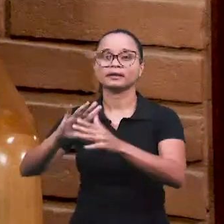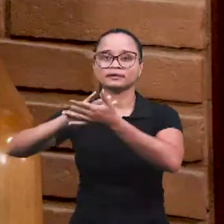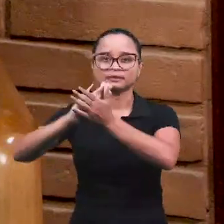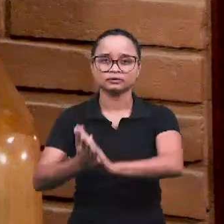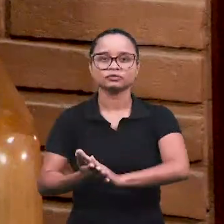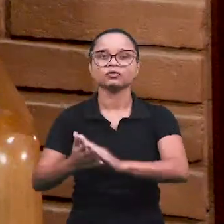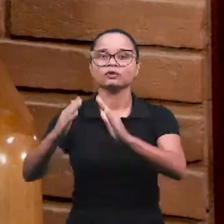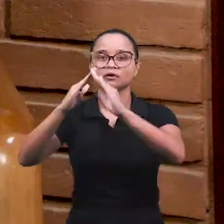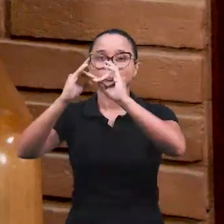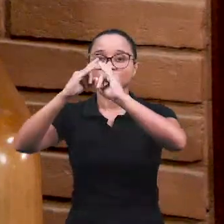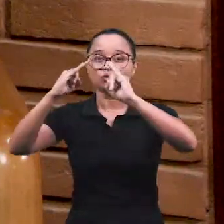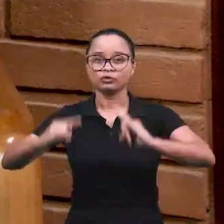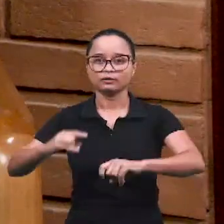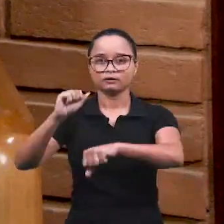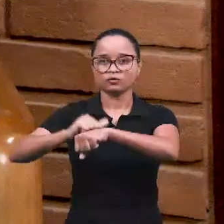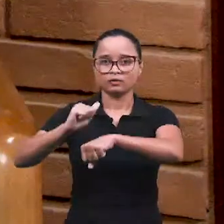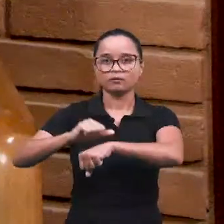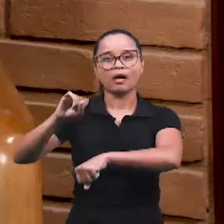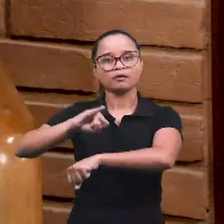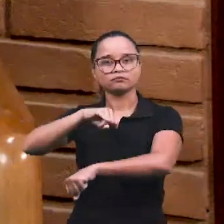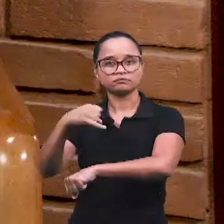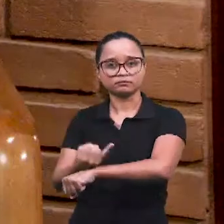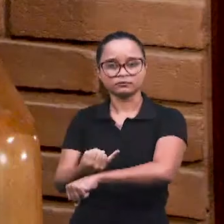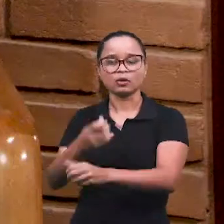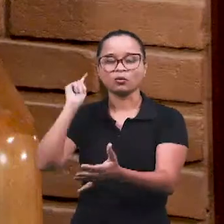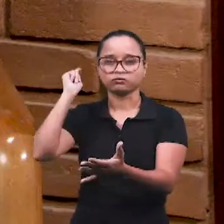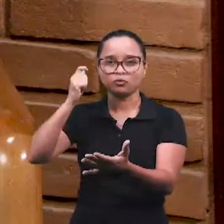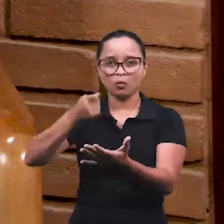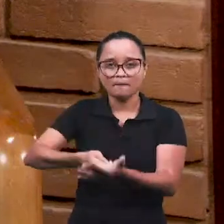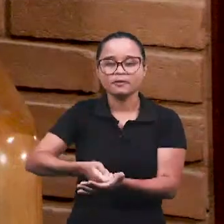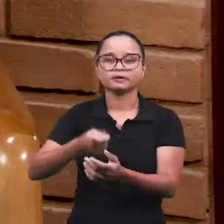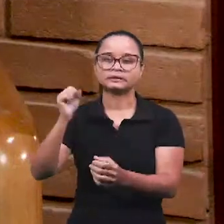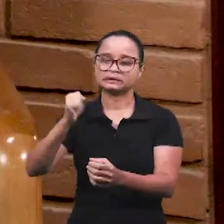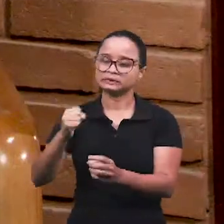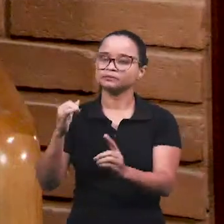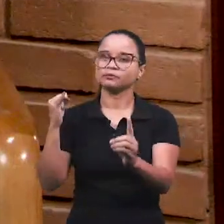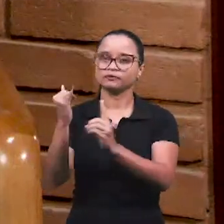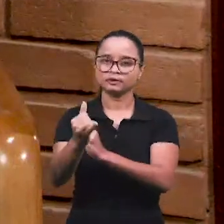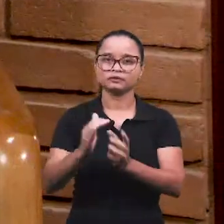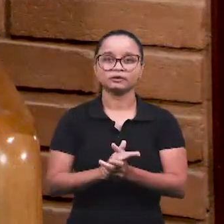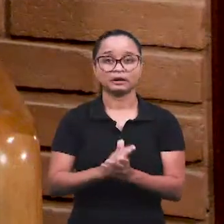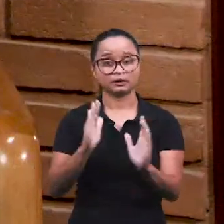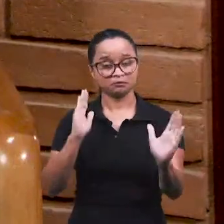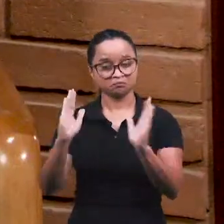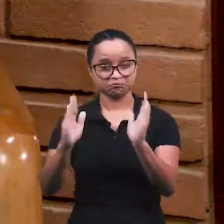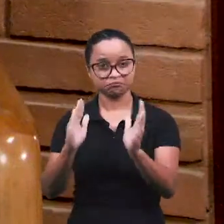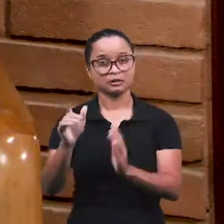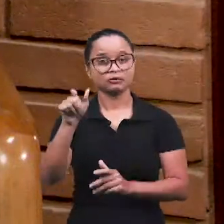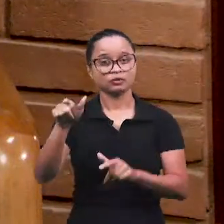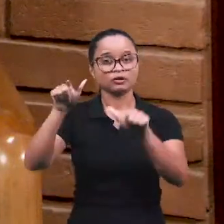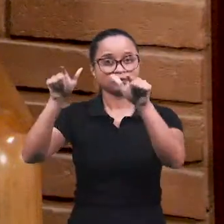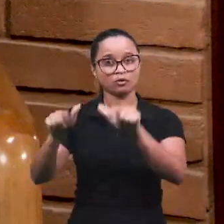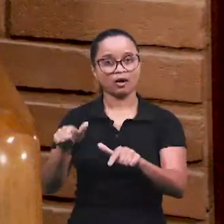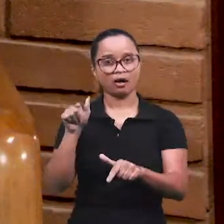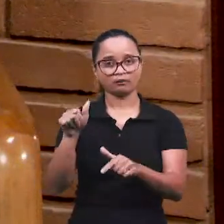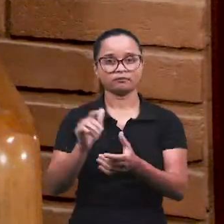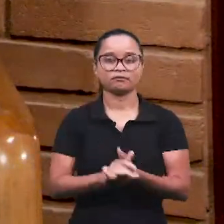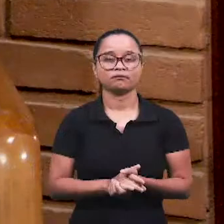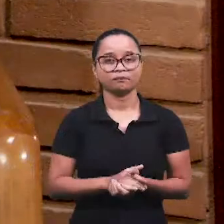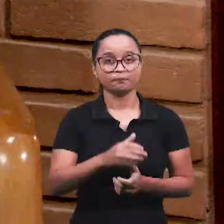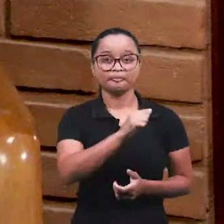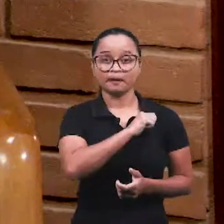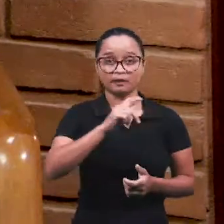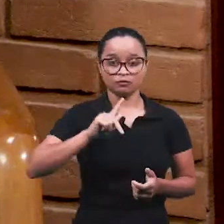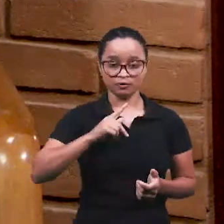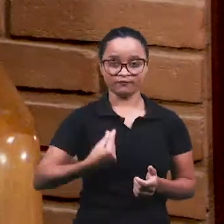bem o irmão respondeu. Cumpriu-se ali a profecia naquele momento, naquele tempo, naquele lugar. E o